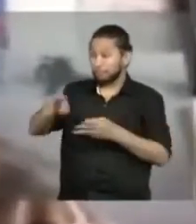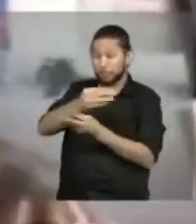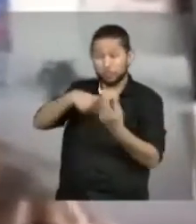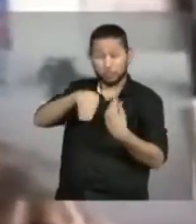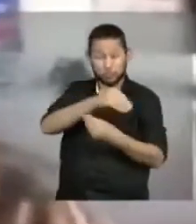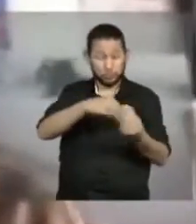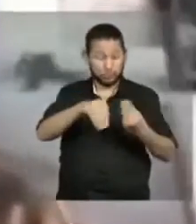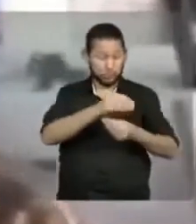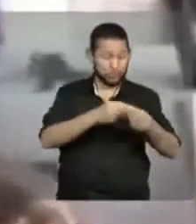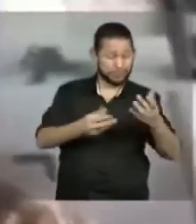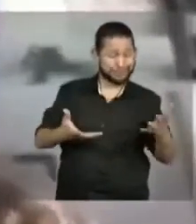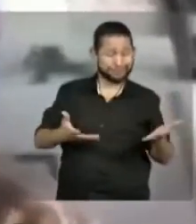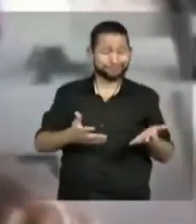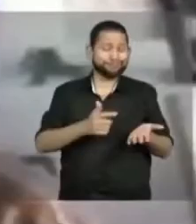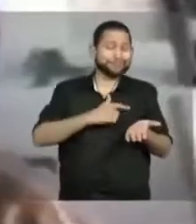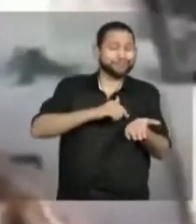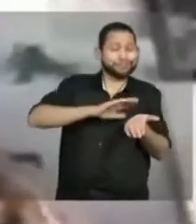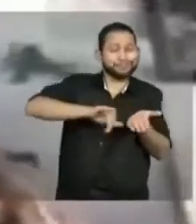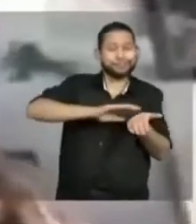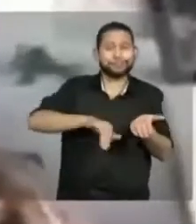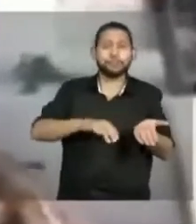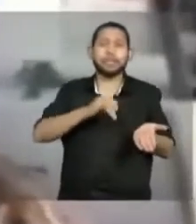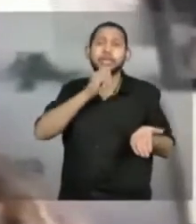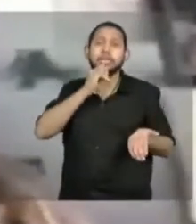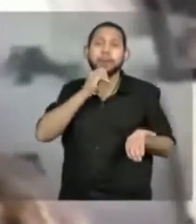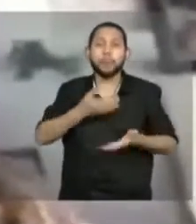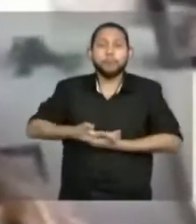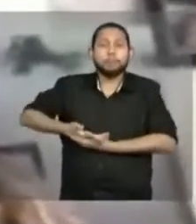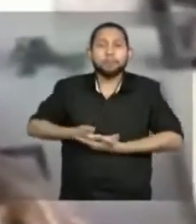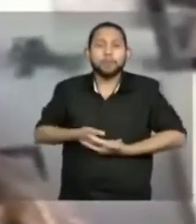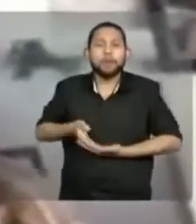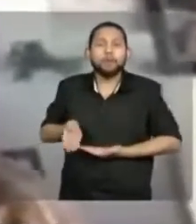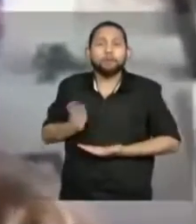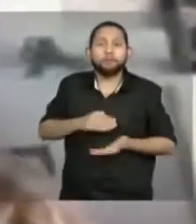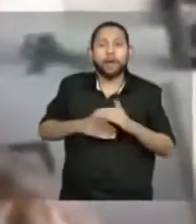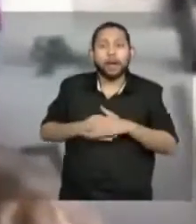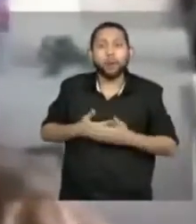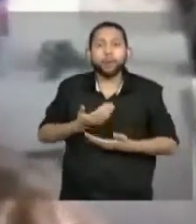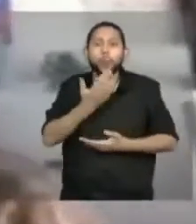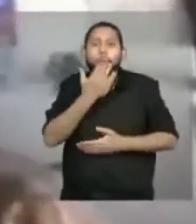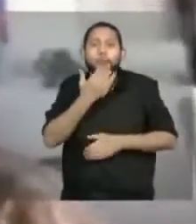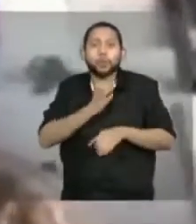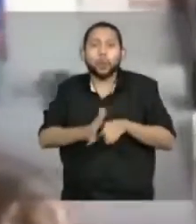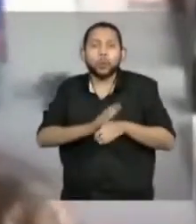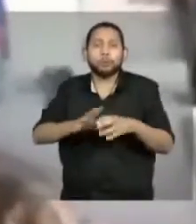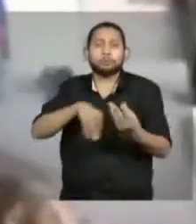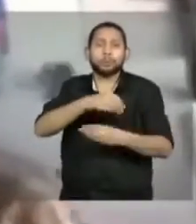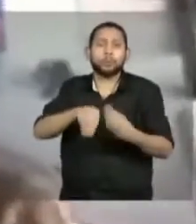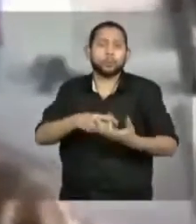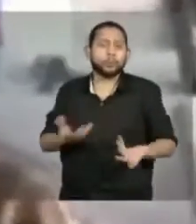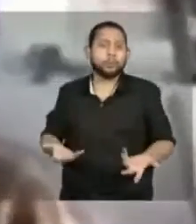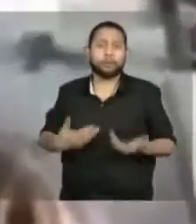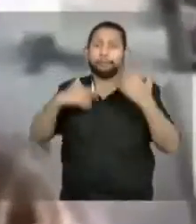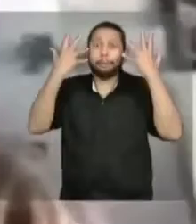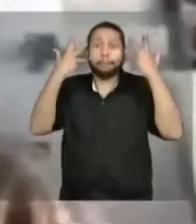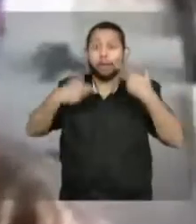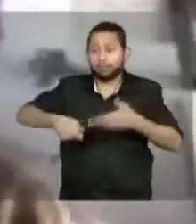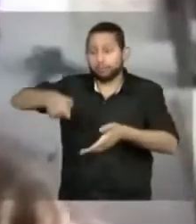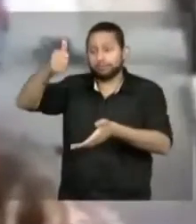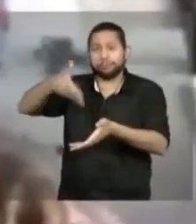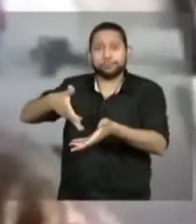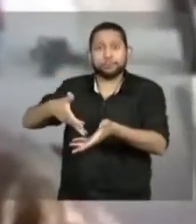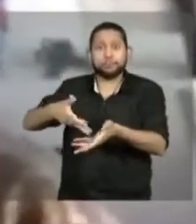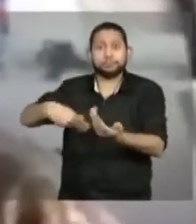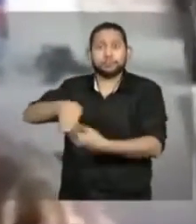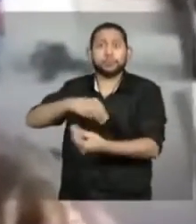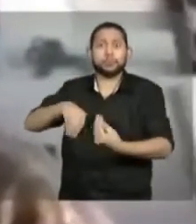que são descartados junto, desde fraldas sujas até restos de alimentos, até animais. Então,